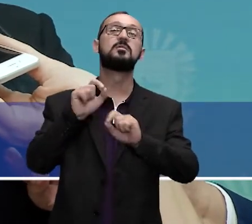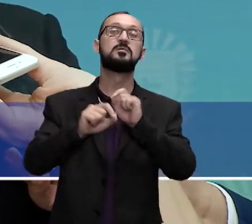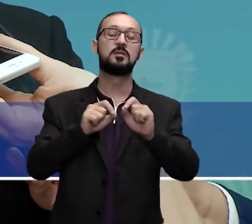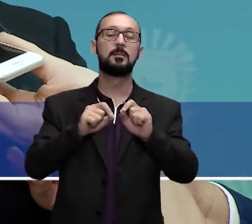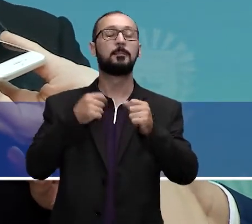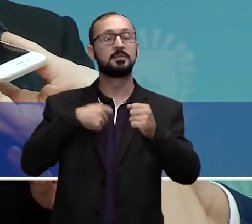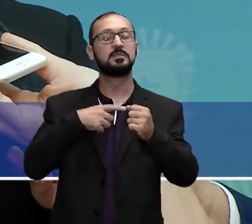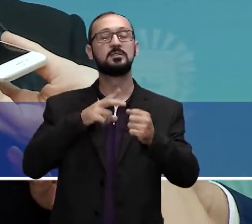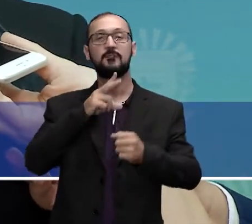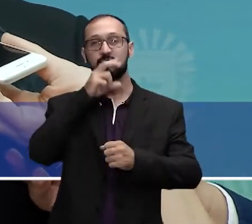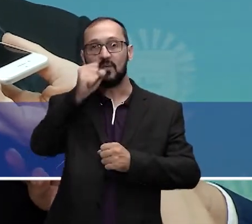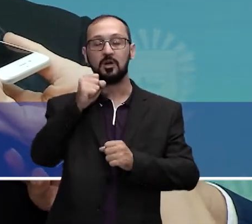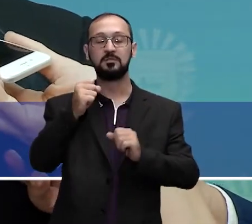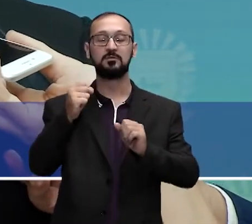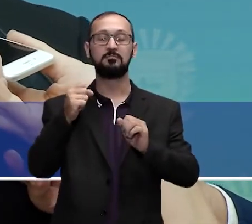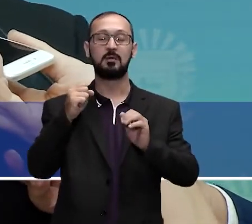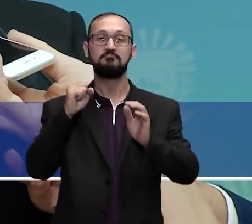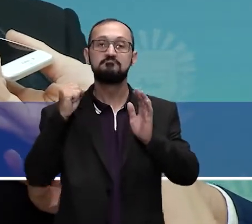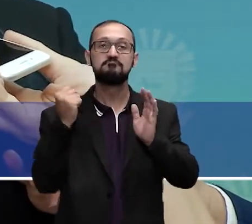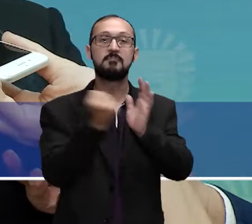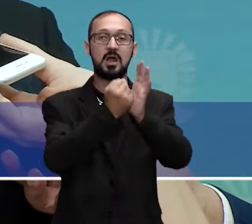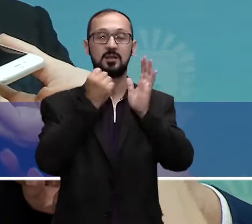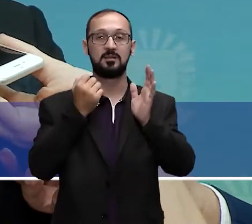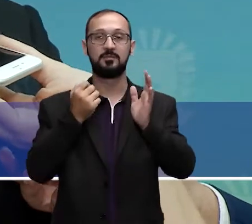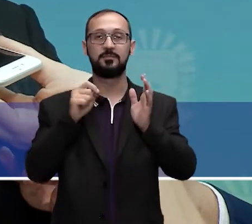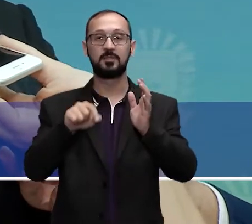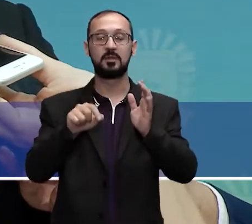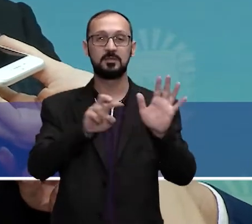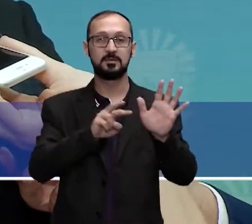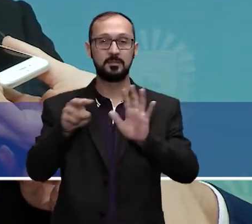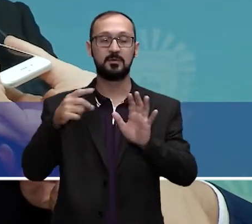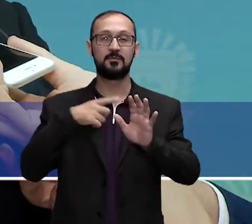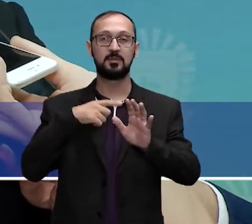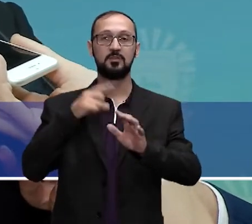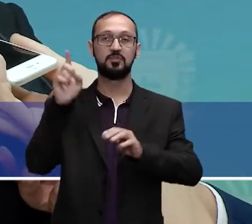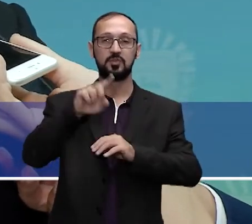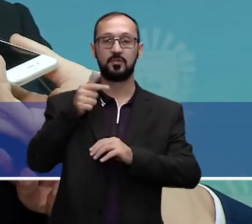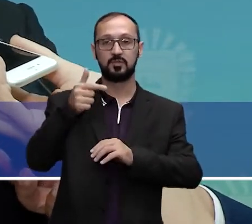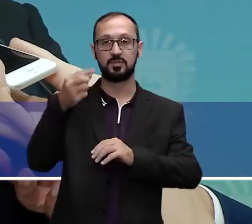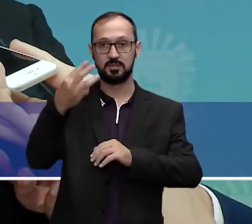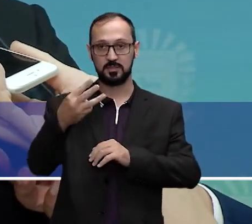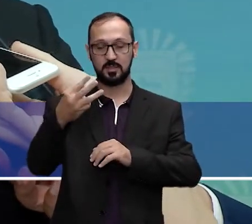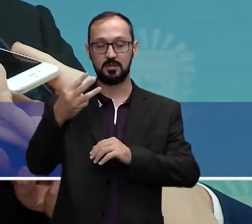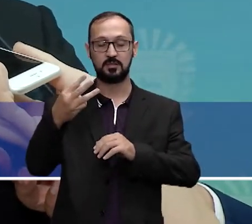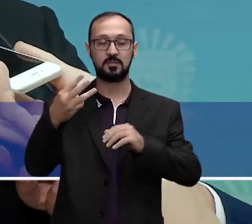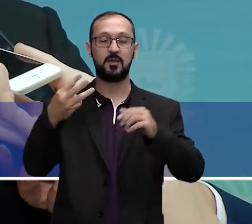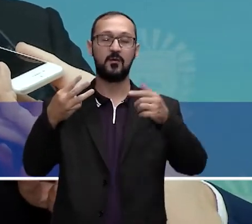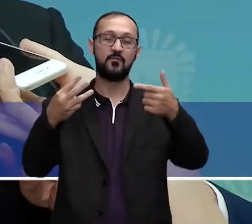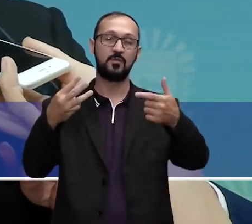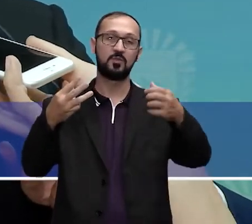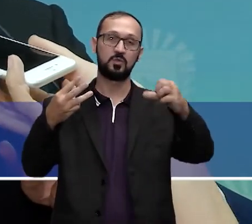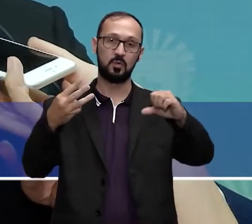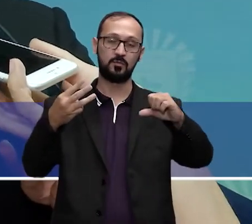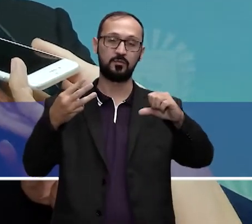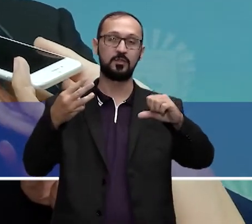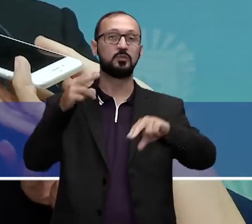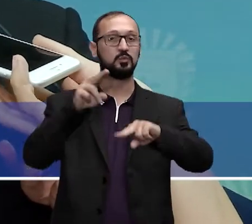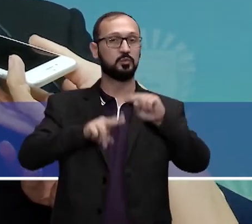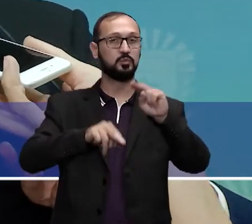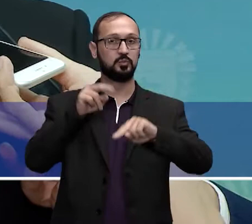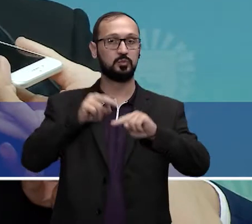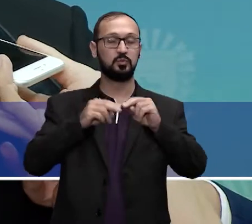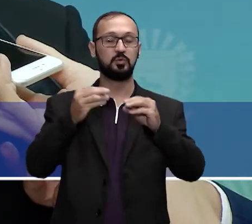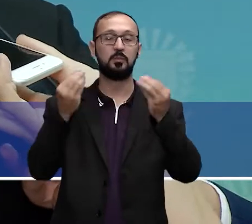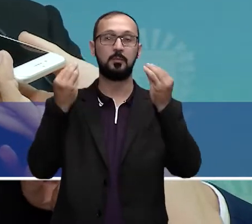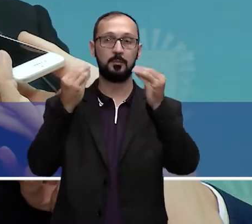ela tem a intenção realmente de ser impactante. Então, através dessa semana, que vai acontecer entre os dias 23 a 29